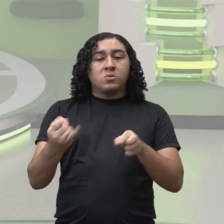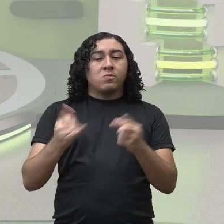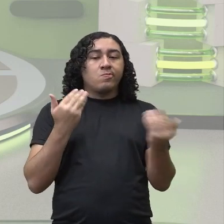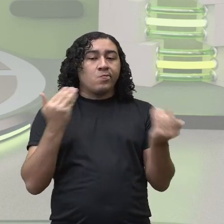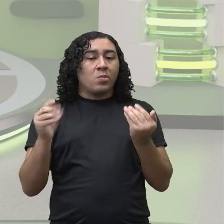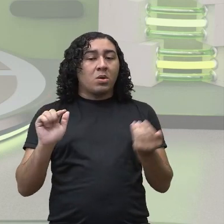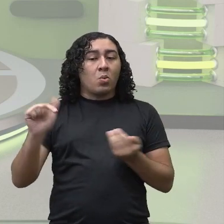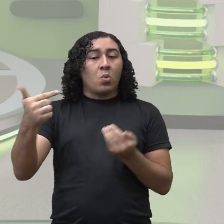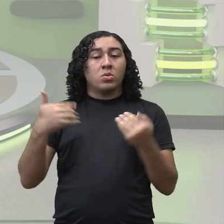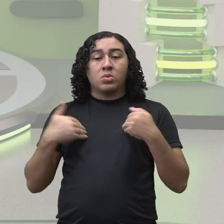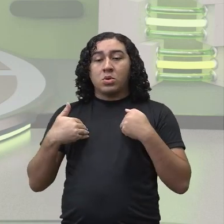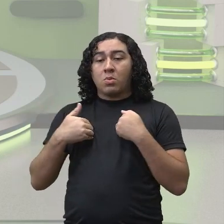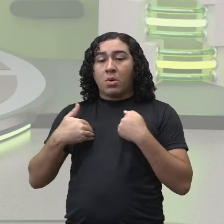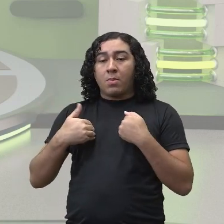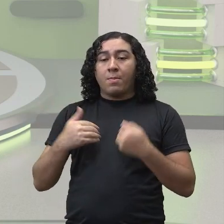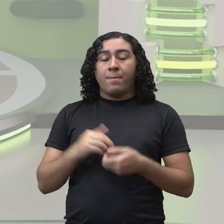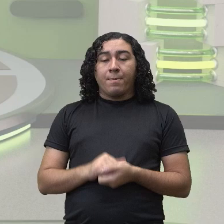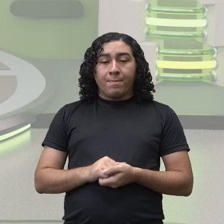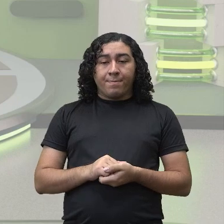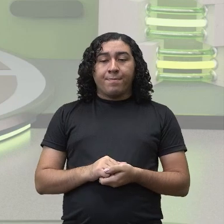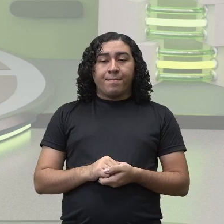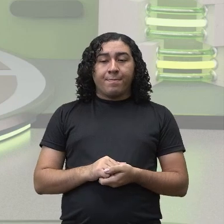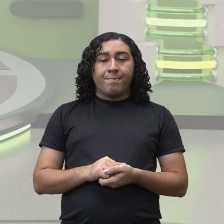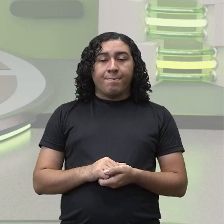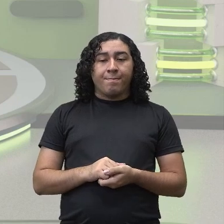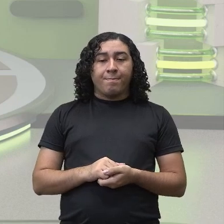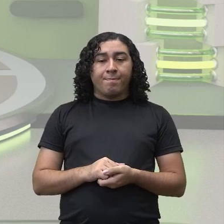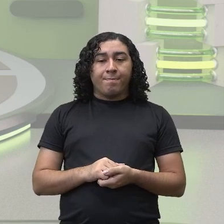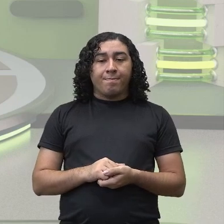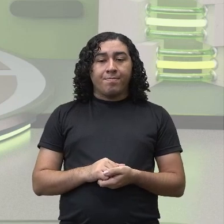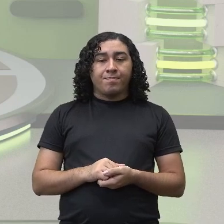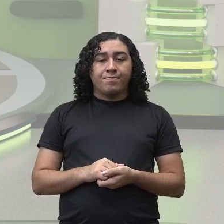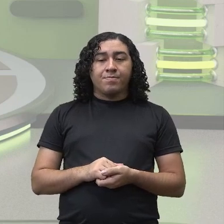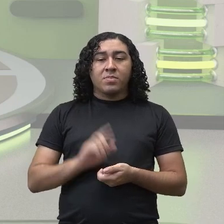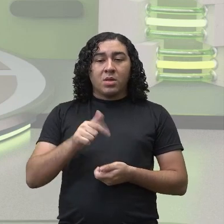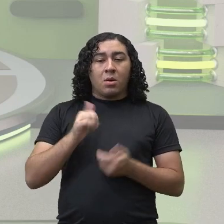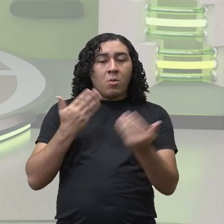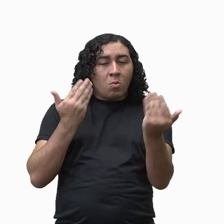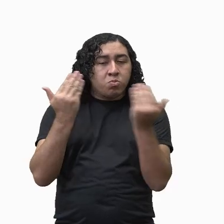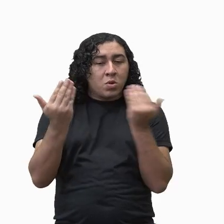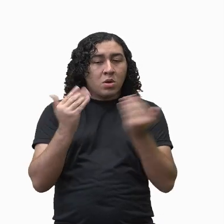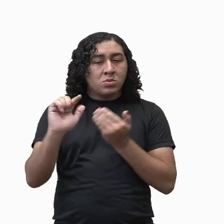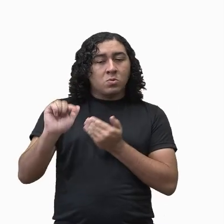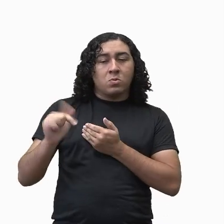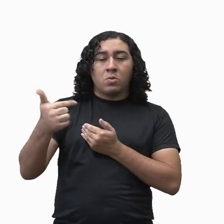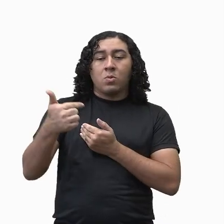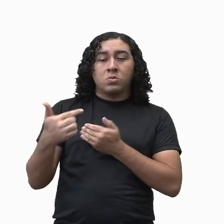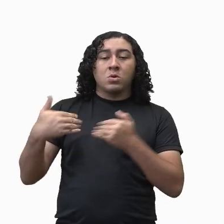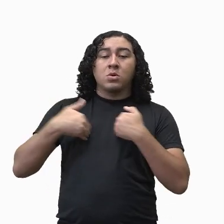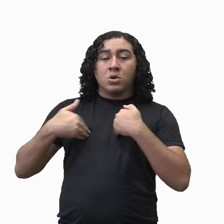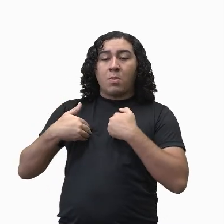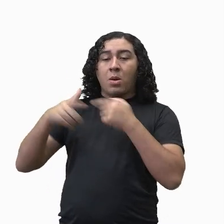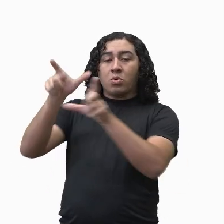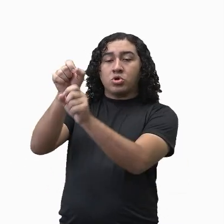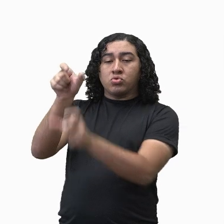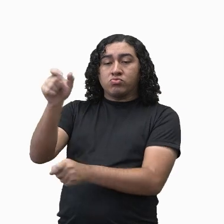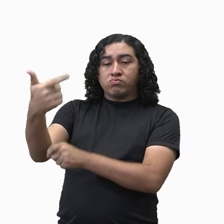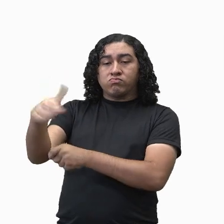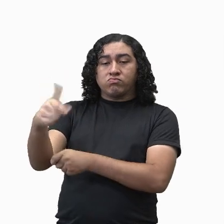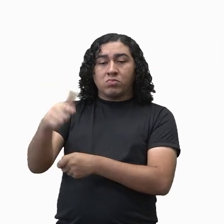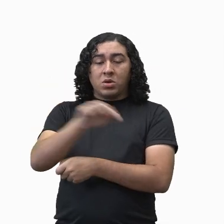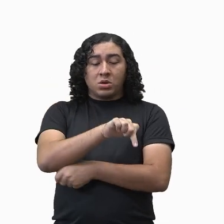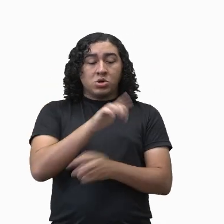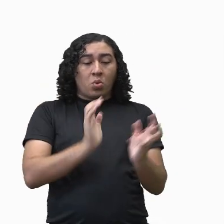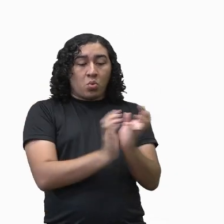aos demais animais vistos, fazendo uma analogia aí com invertebrados, vertebrados. Esse é o segundo grupo